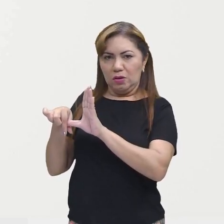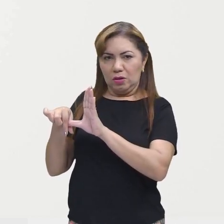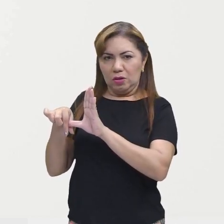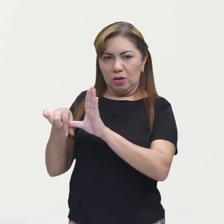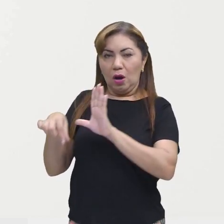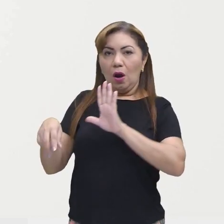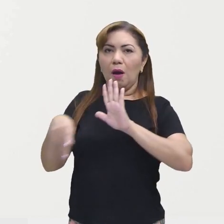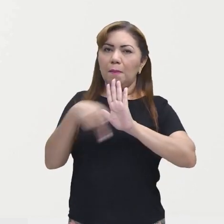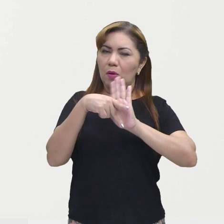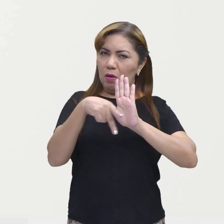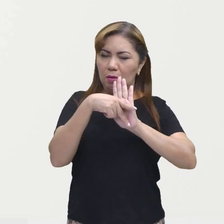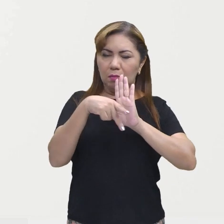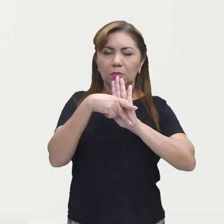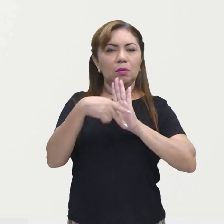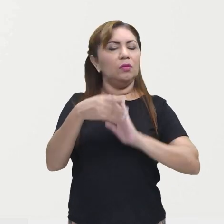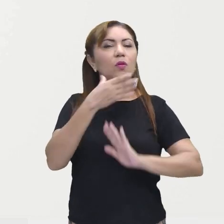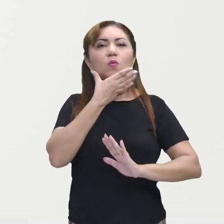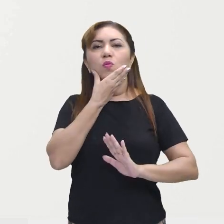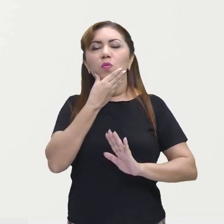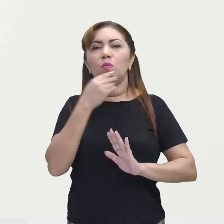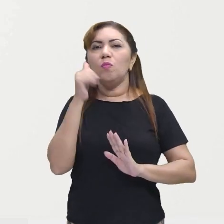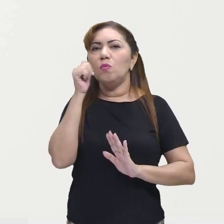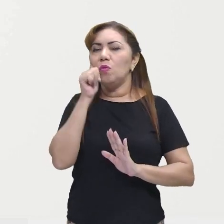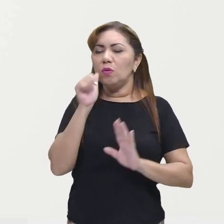preparada para a reprodução.